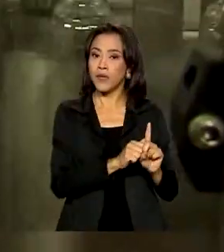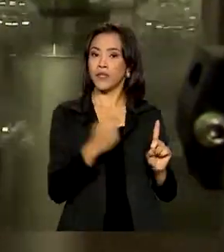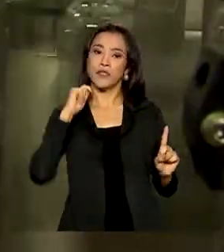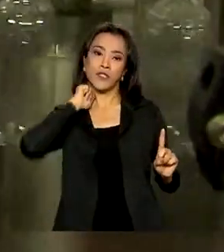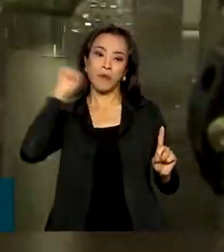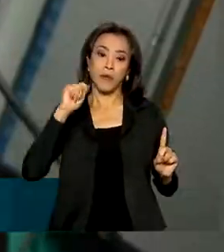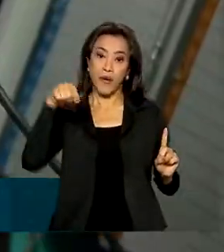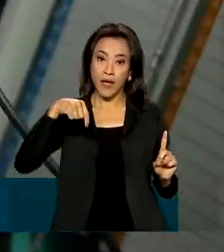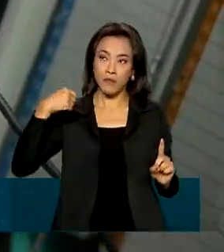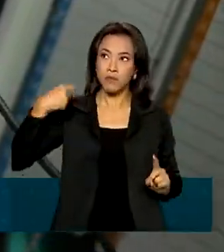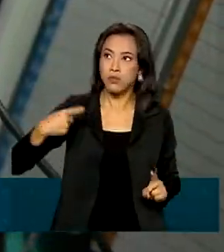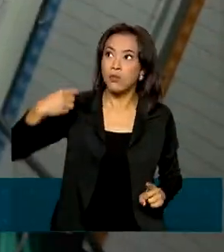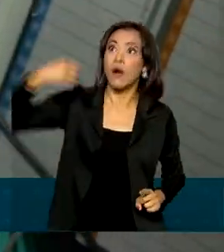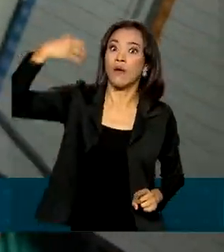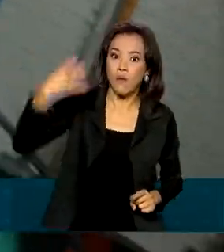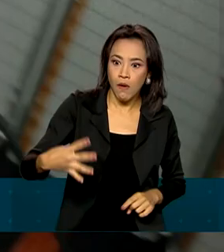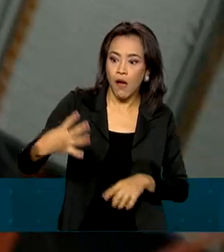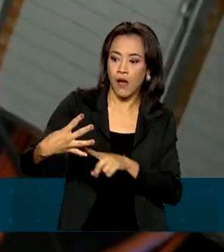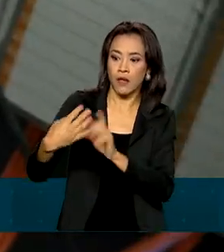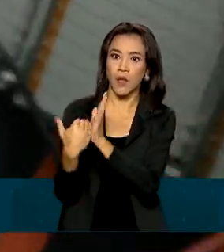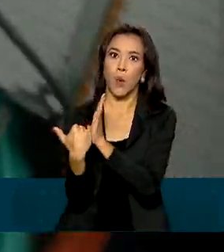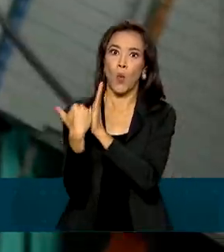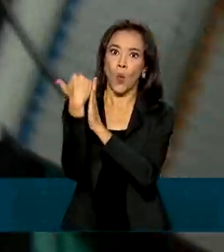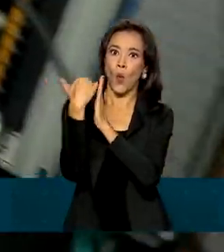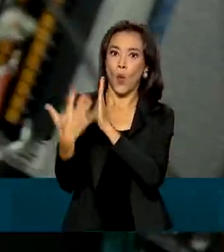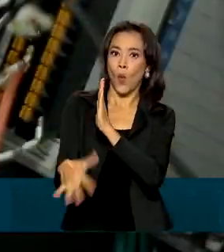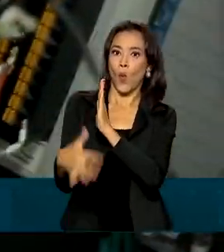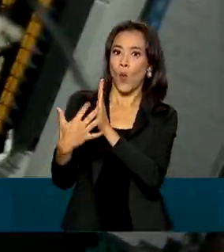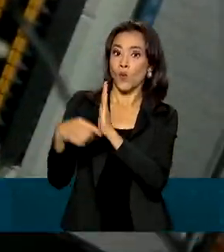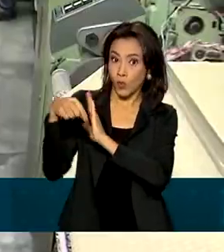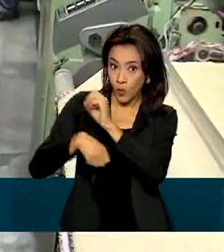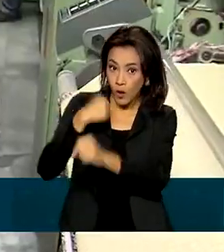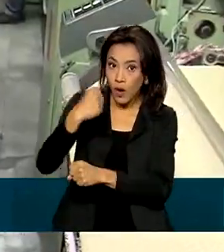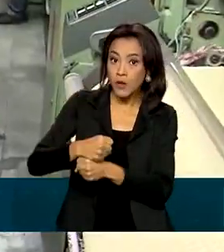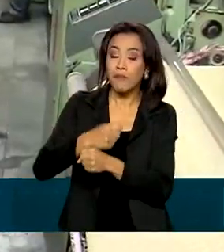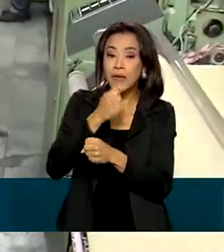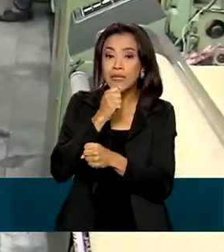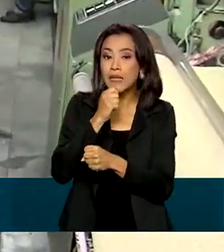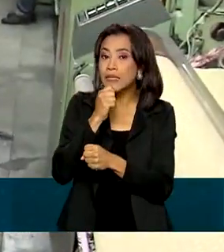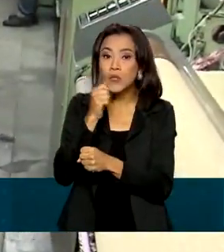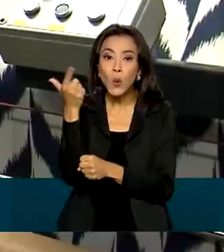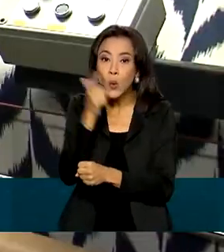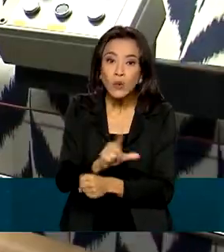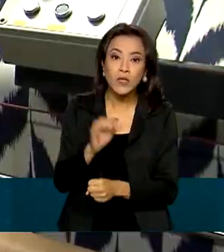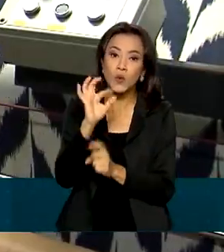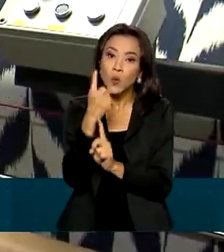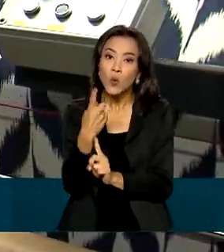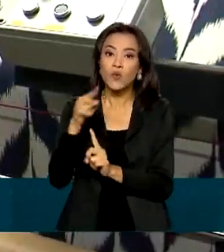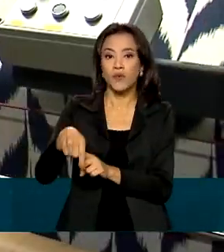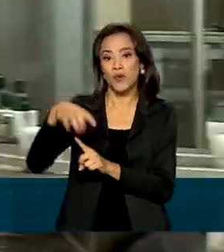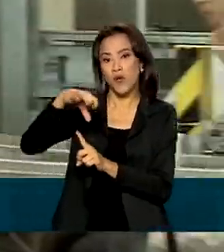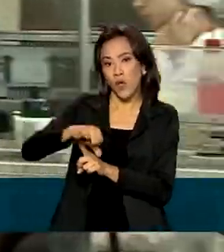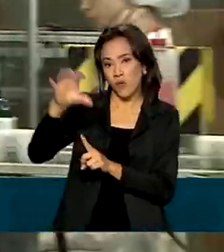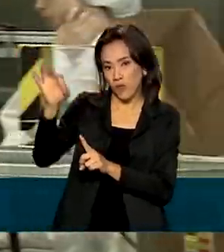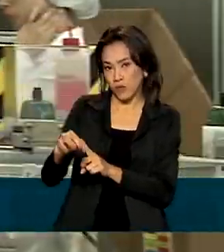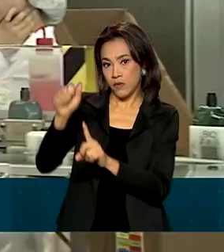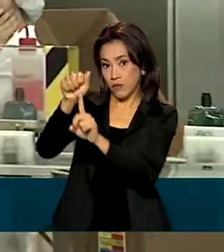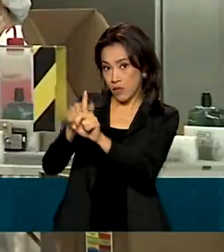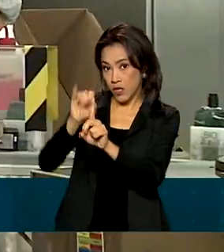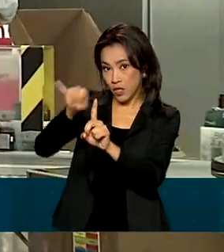quarta alta consecutiva do ano mas ainda não conseguiu repor um recuo de 1,9 por cento em janeiro